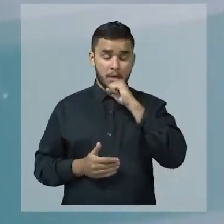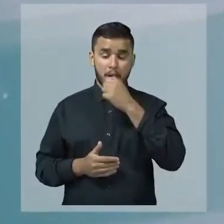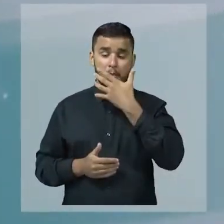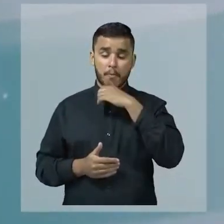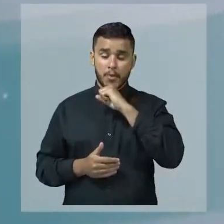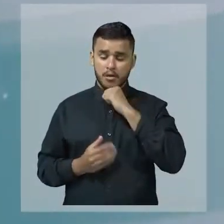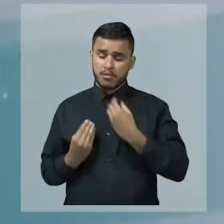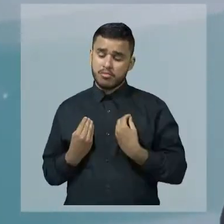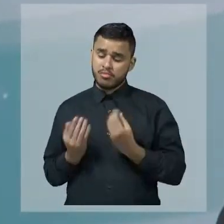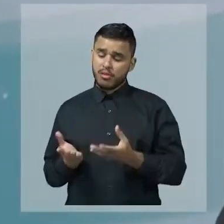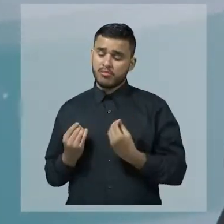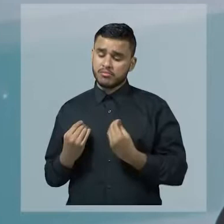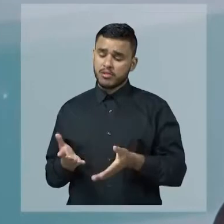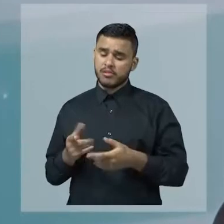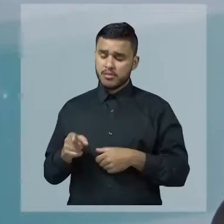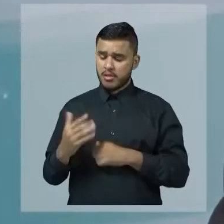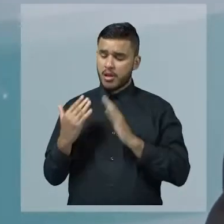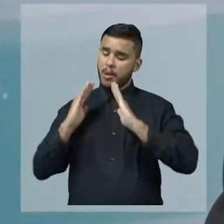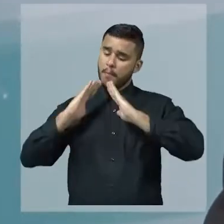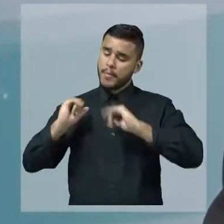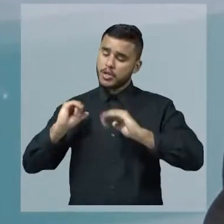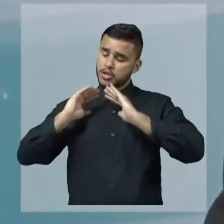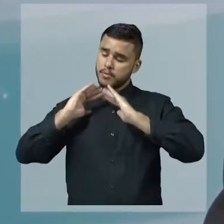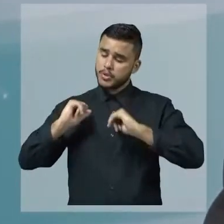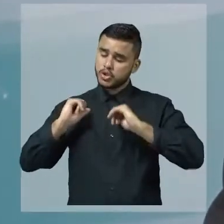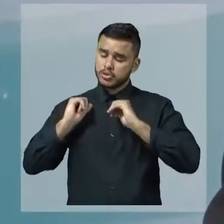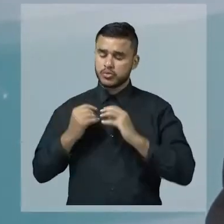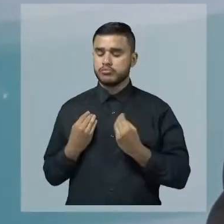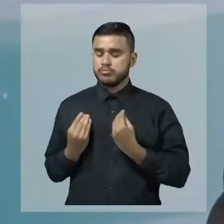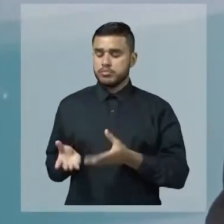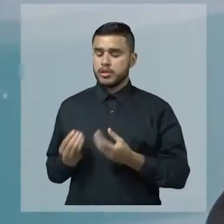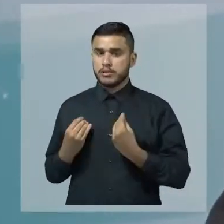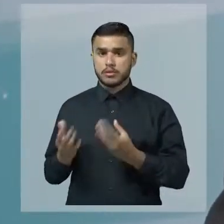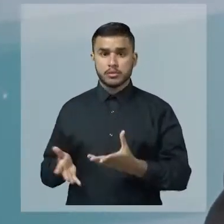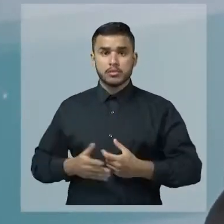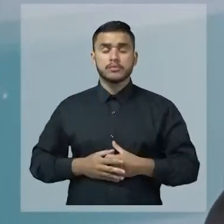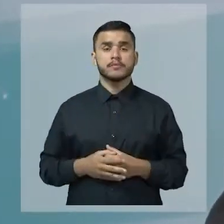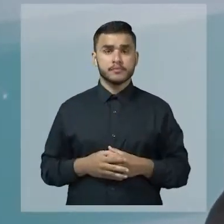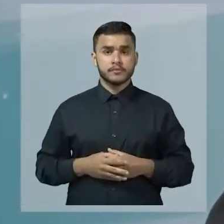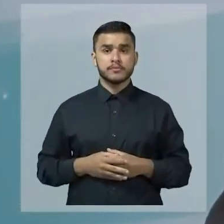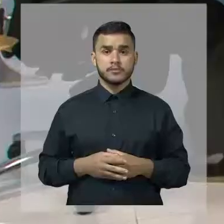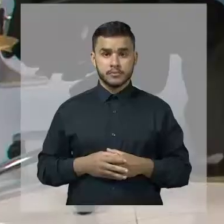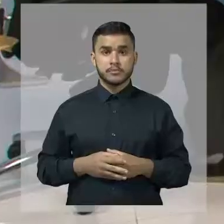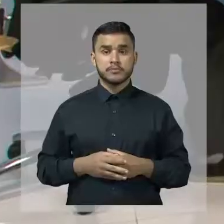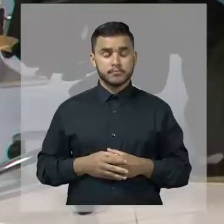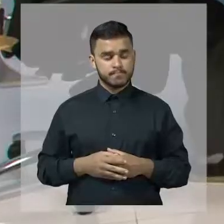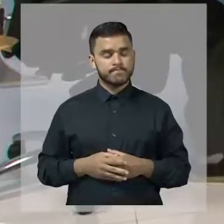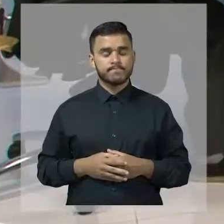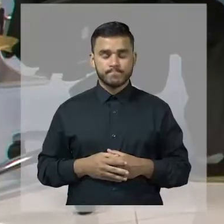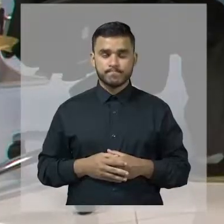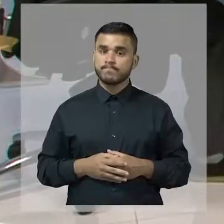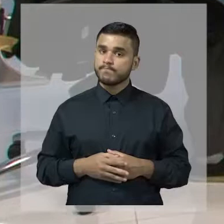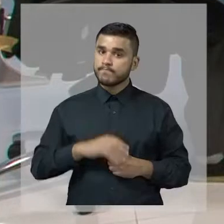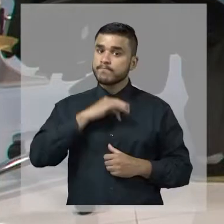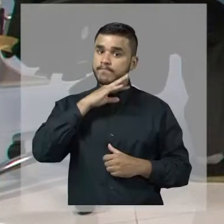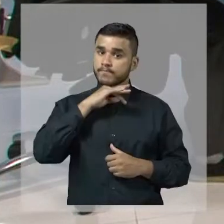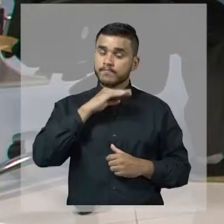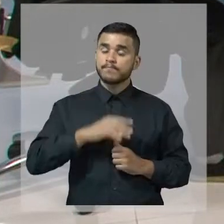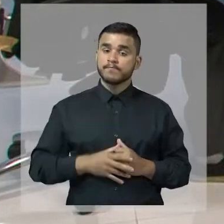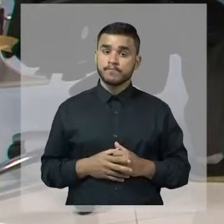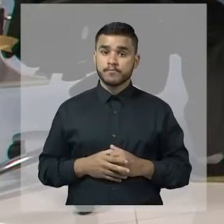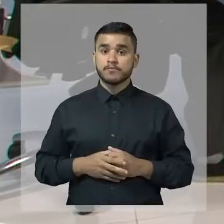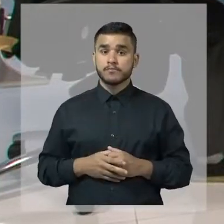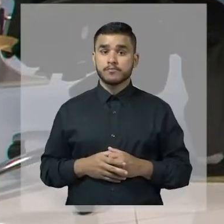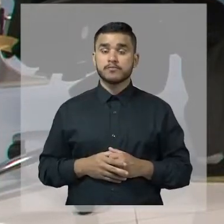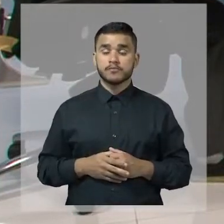filho, fazem tudo o que o filho deseja e pede. E isso é terrível. E outra, a